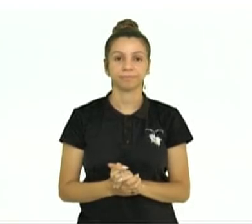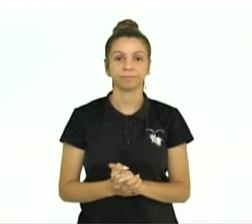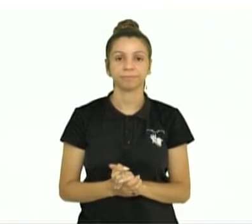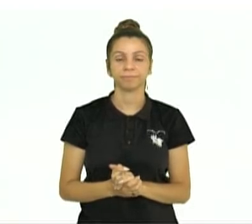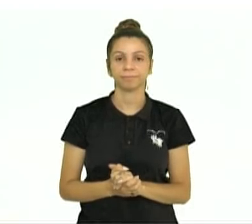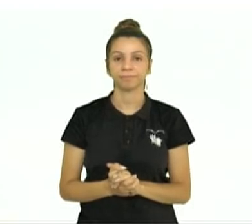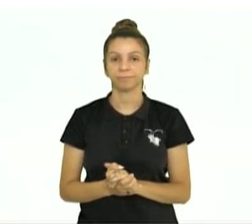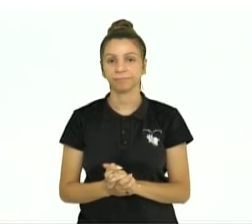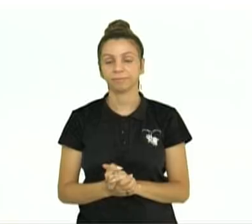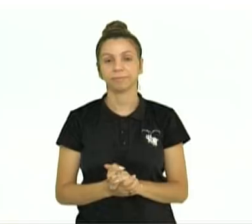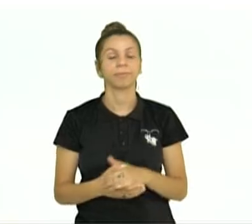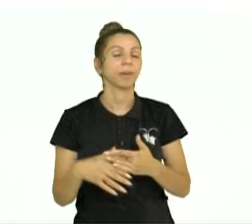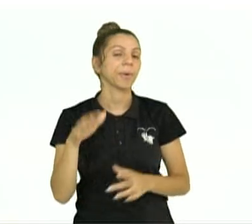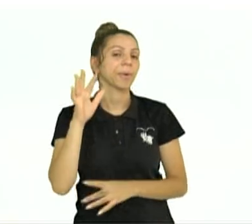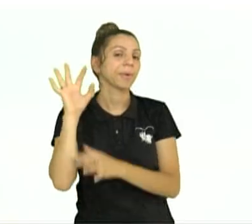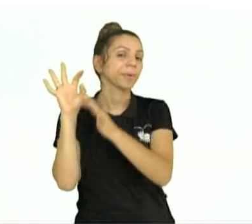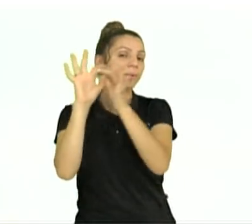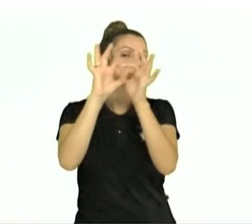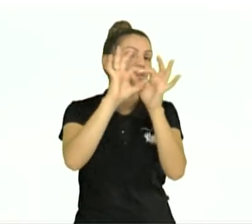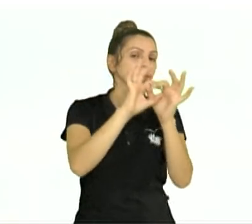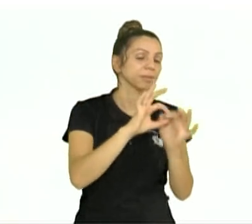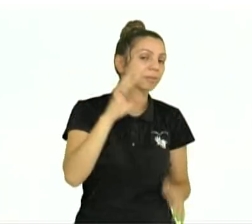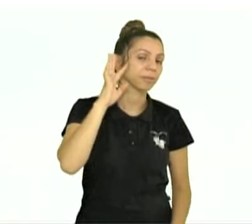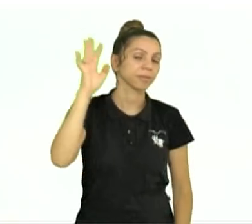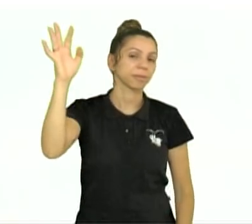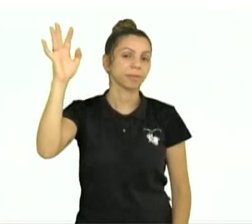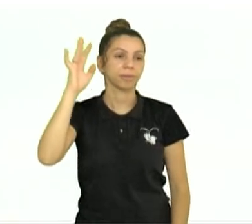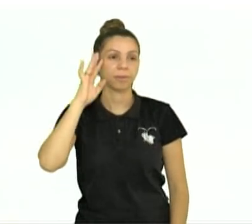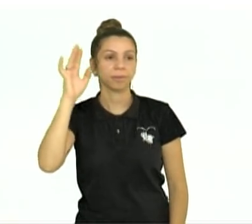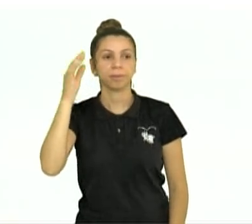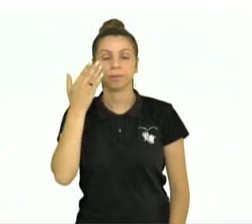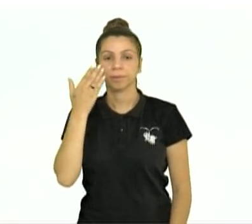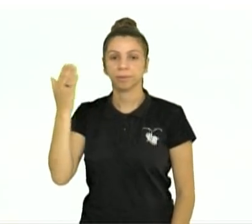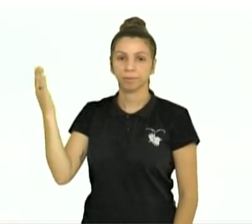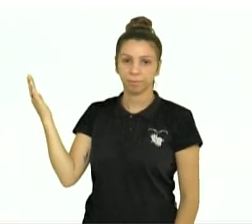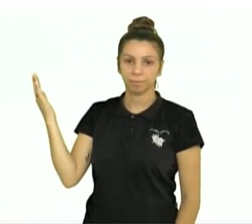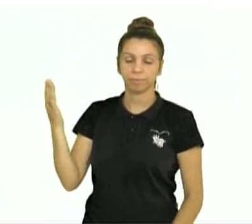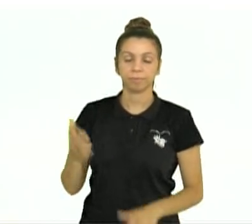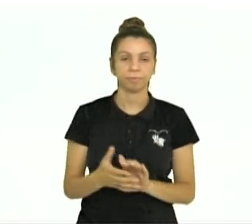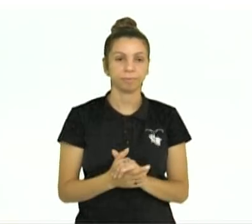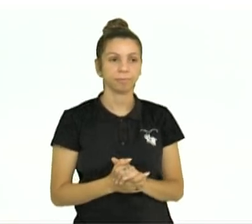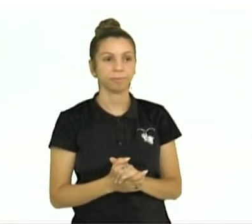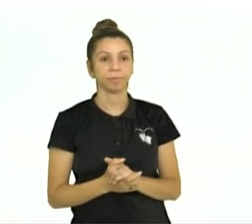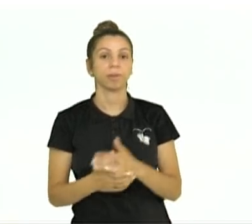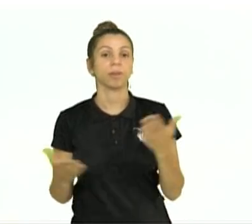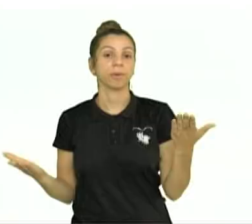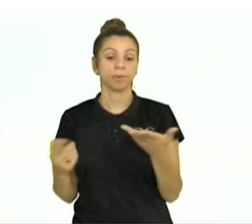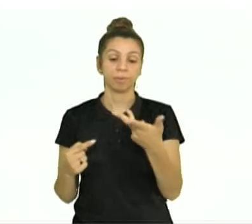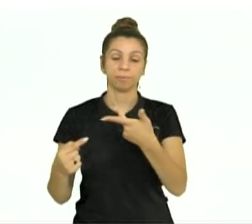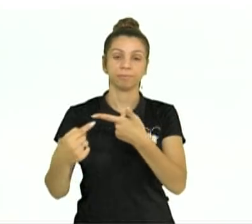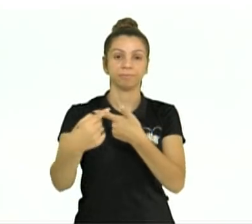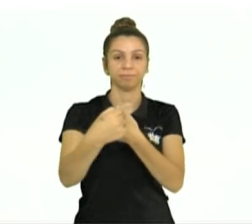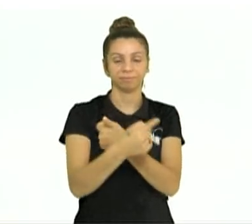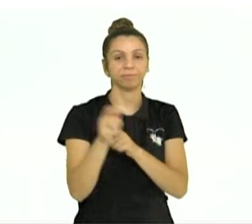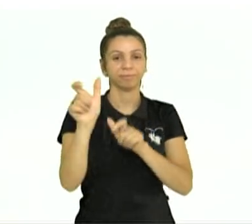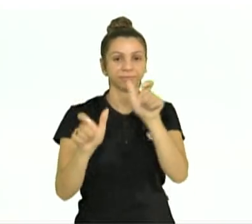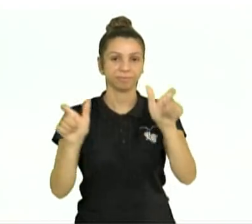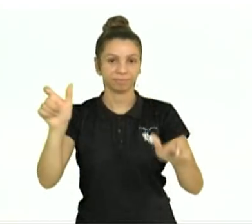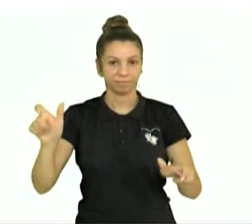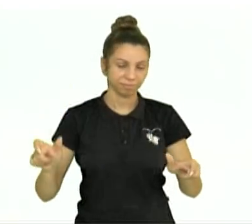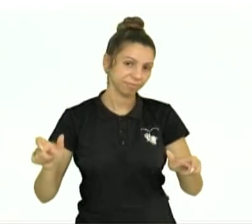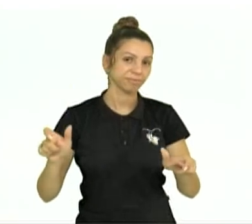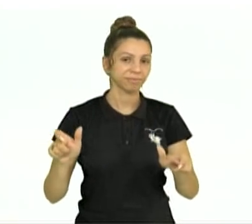Contextualizando, pensadores iluministas. John Locke e o liberalismo político, Voltaire, Rousseau, e hoje vocês vão estudar comigo